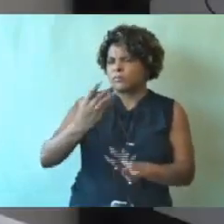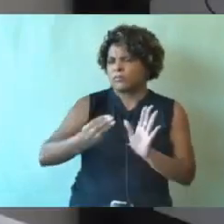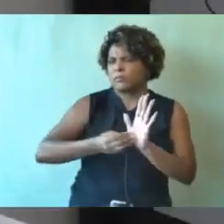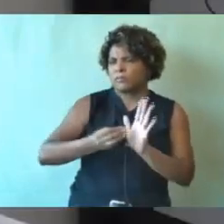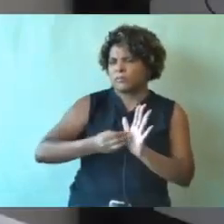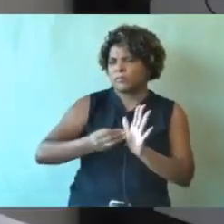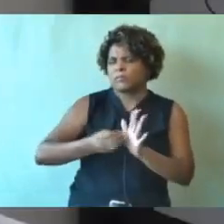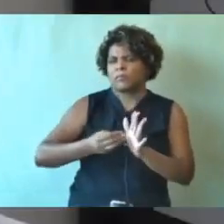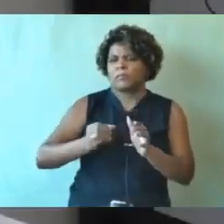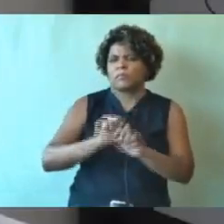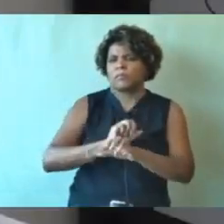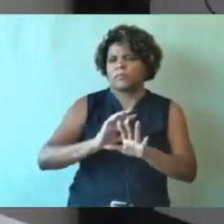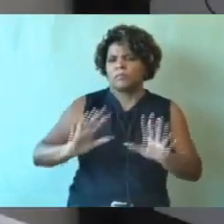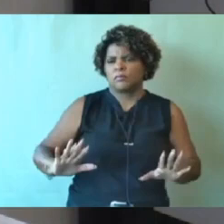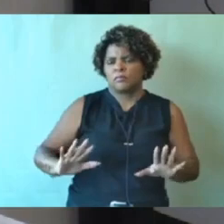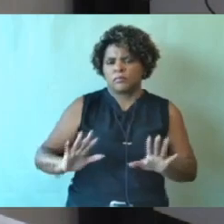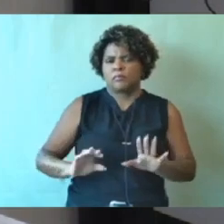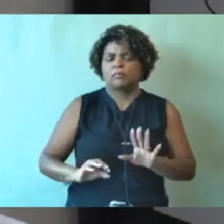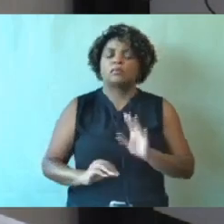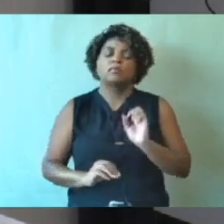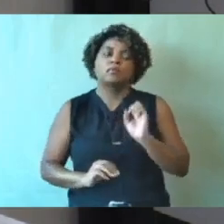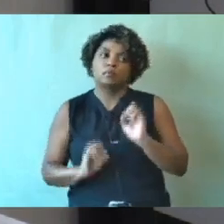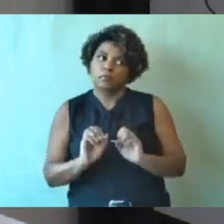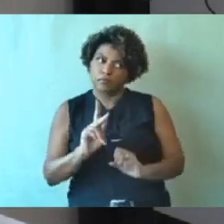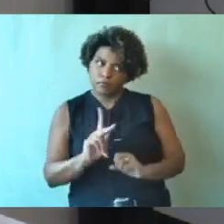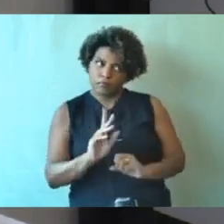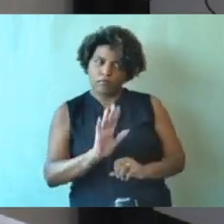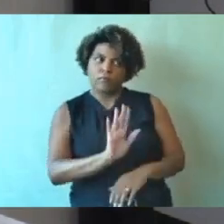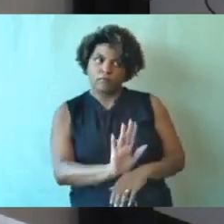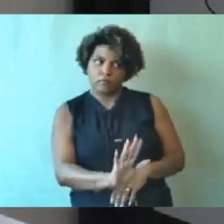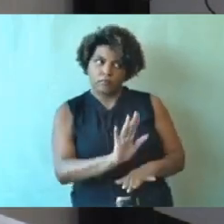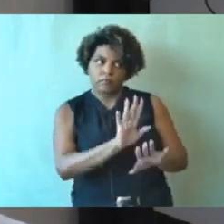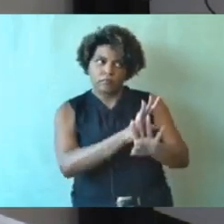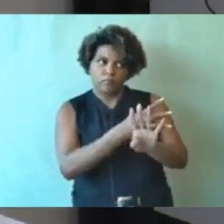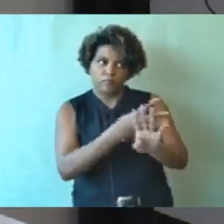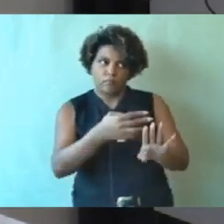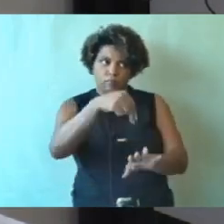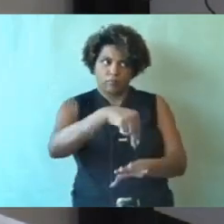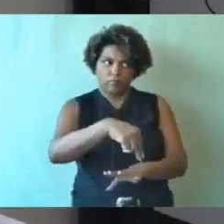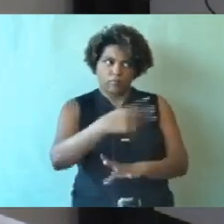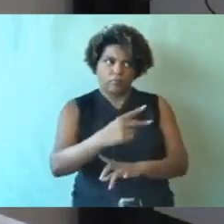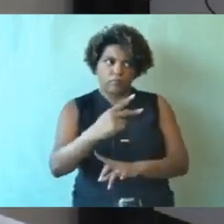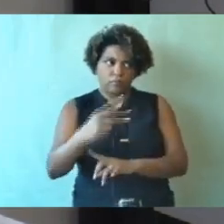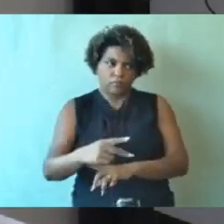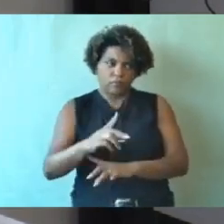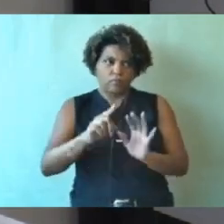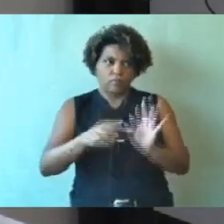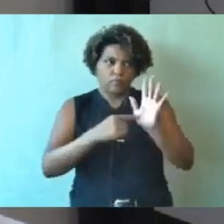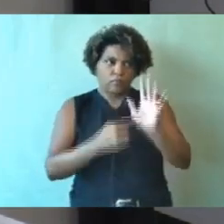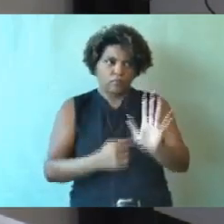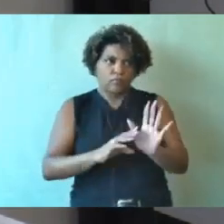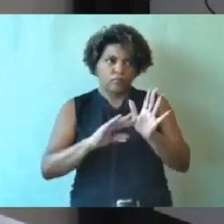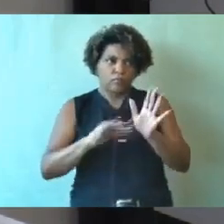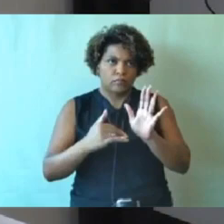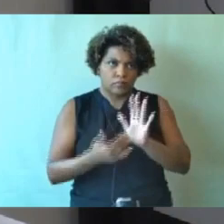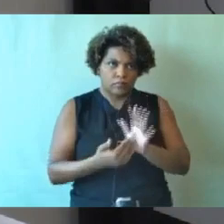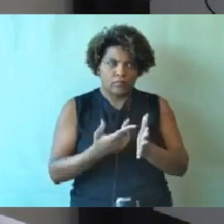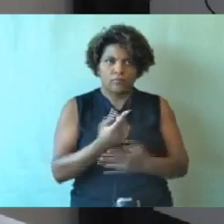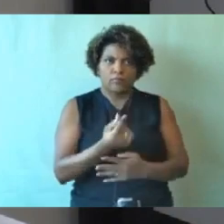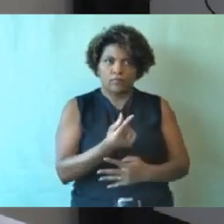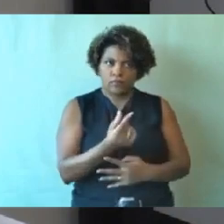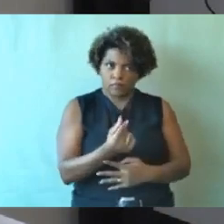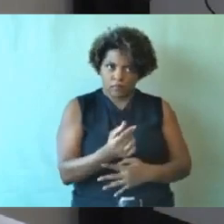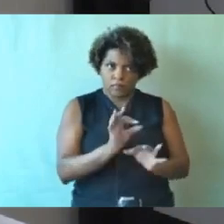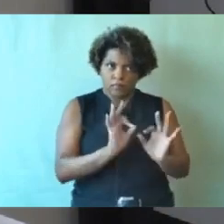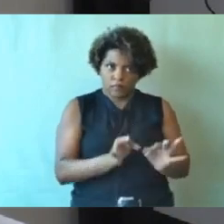a tabela dos custos do sistema, certo? É o que o senhor está dizendo. Eu estou querendo entender o seguinte, vamos supor que você recebeu no consórcio